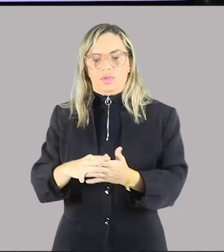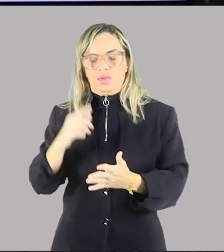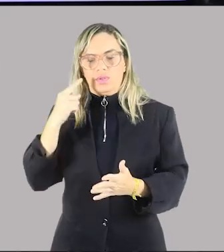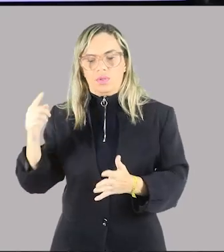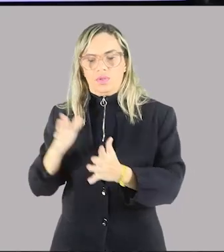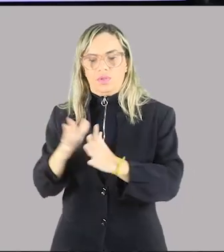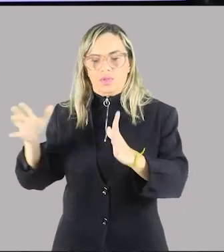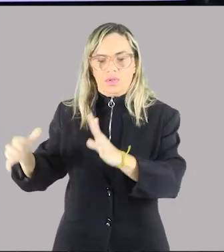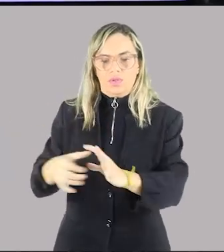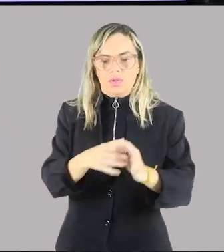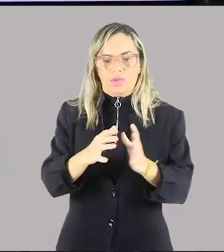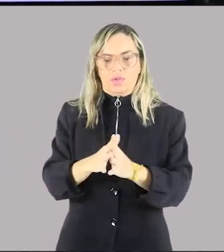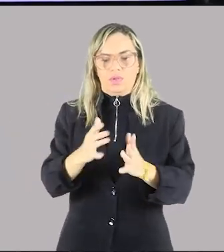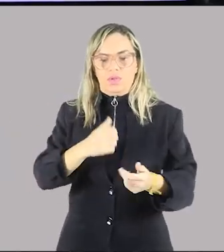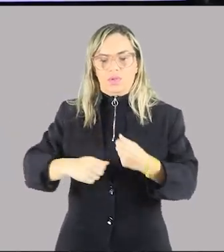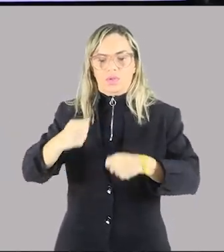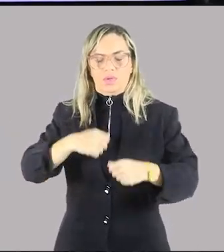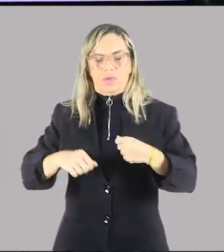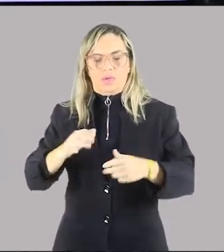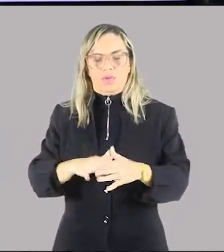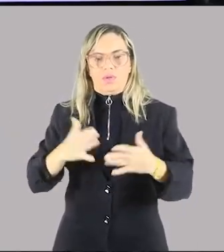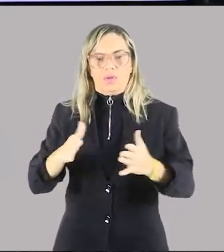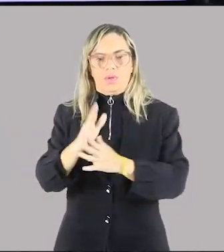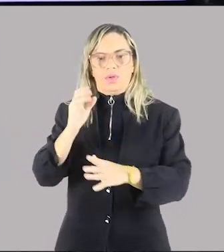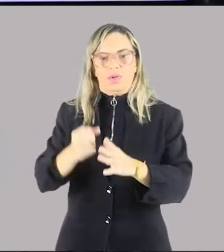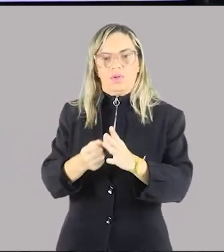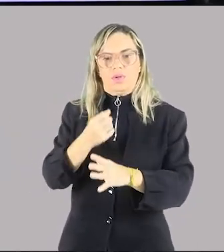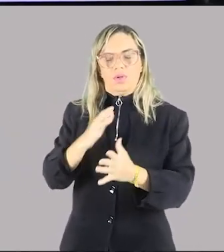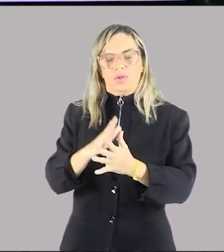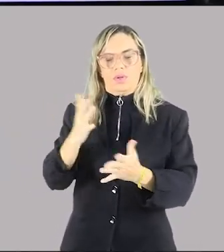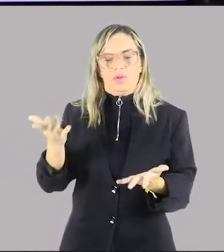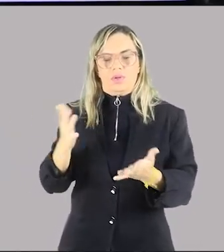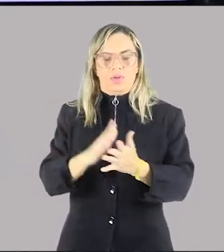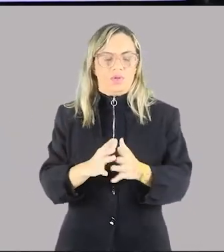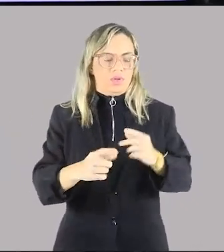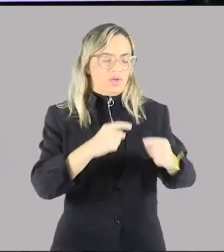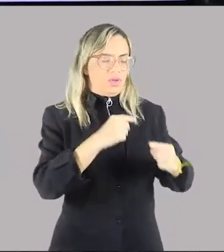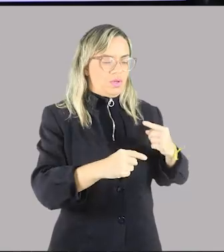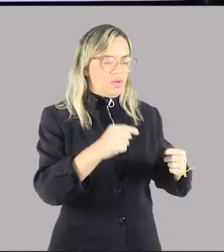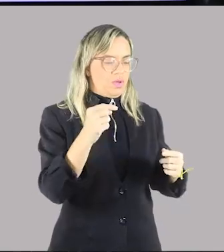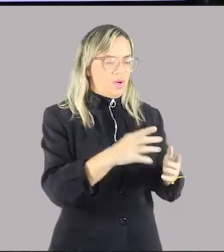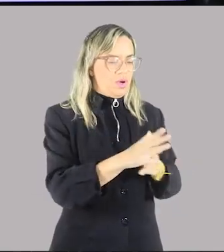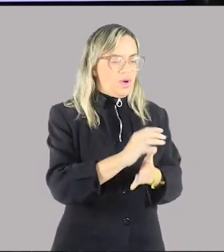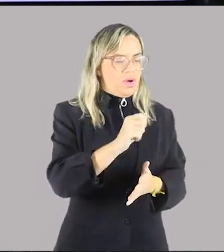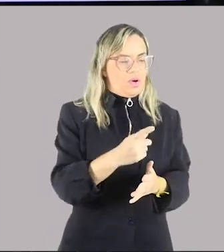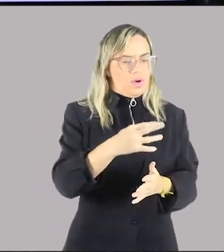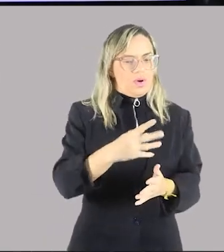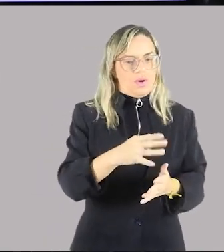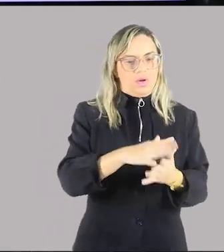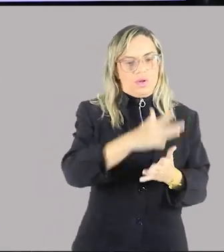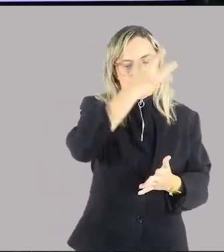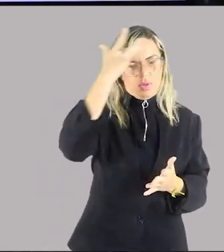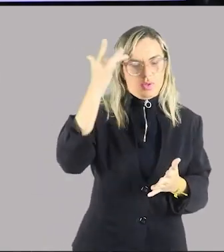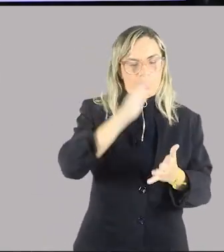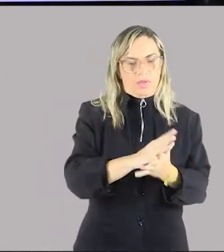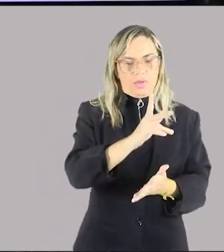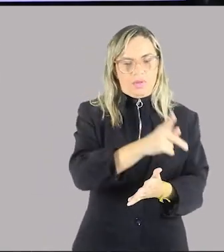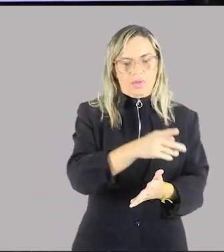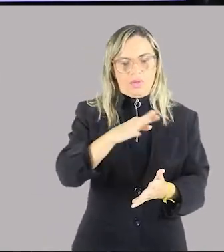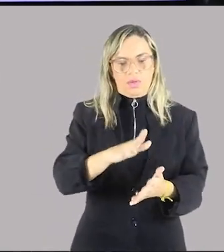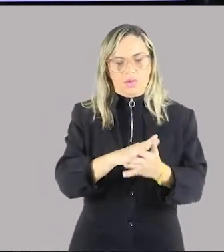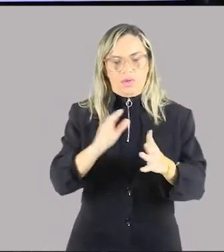natureza administrativa. Aqueles que têm de natureza política são os agentes políticos, perfeito? Podem